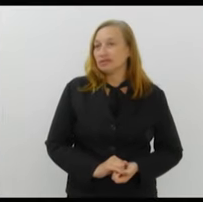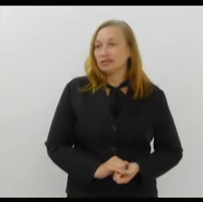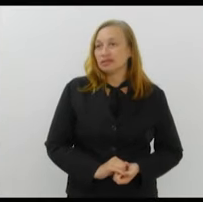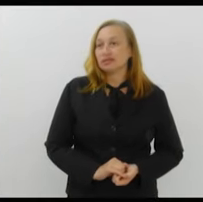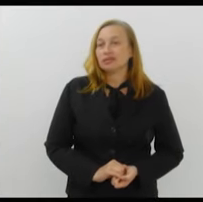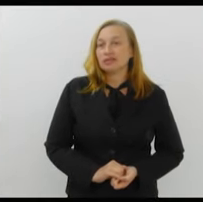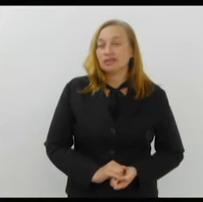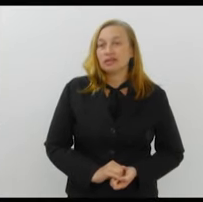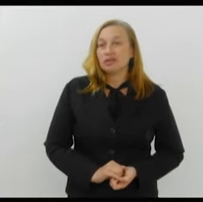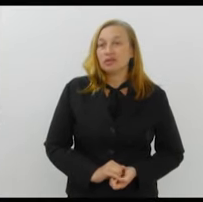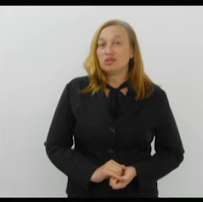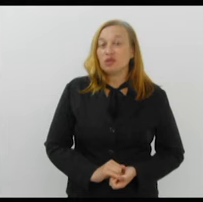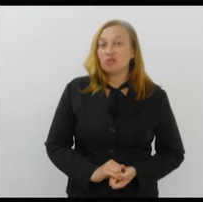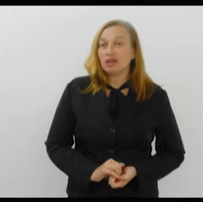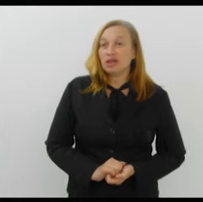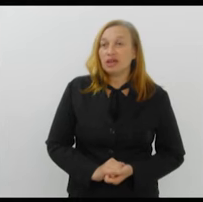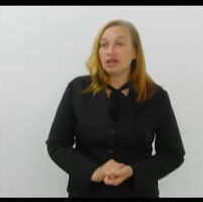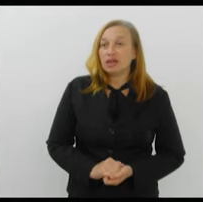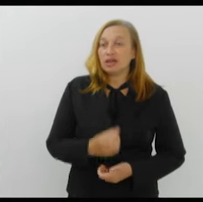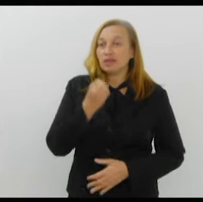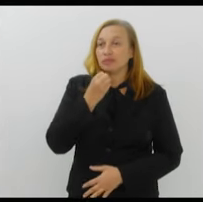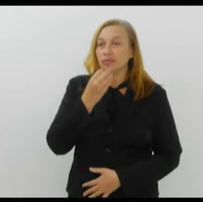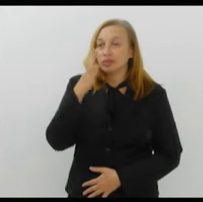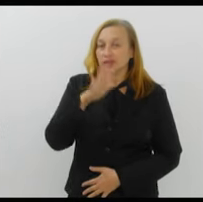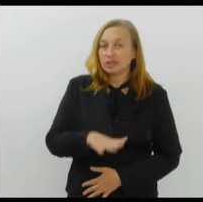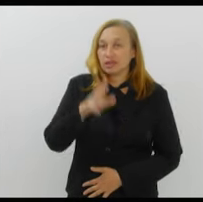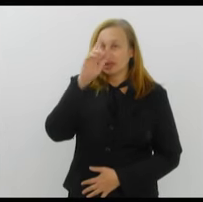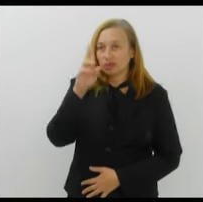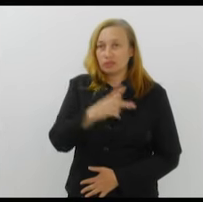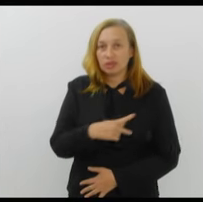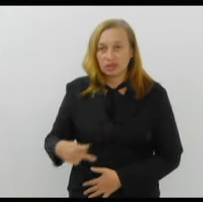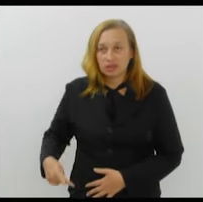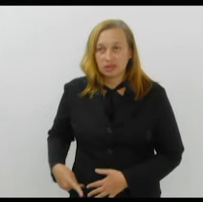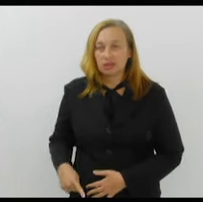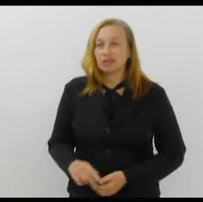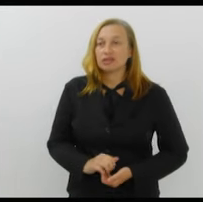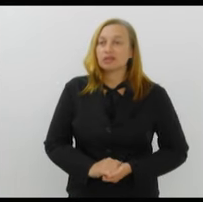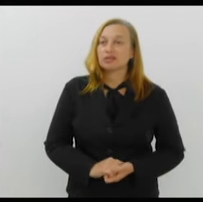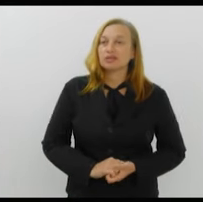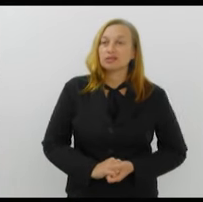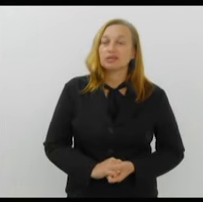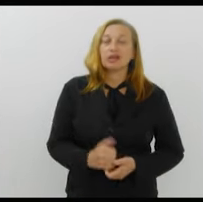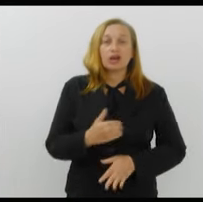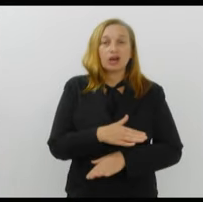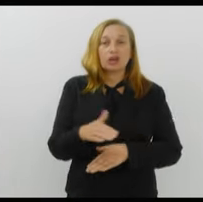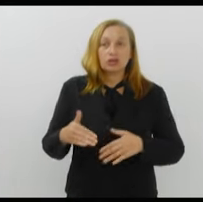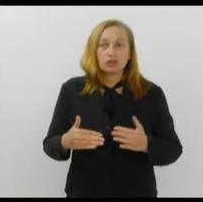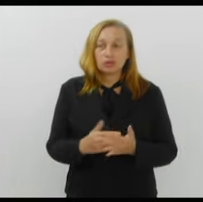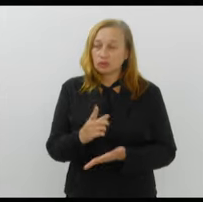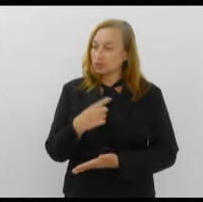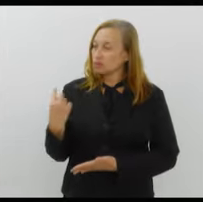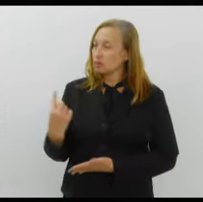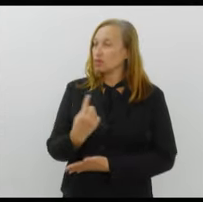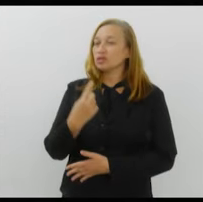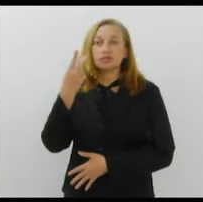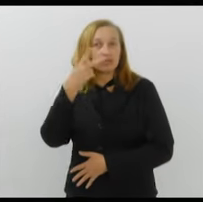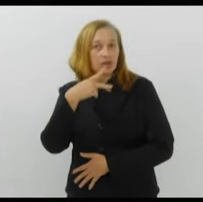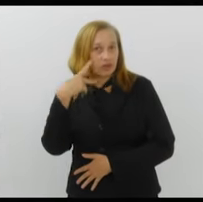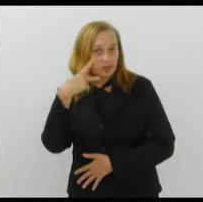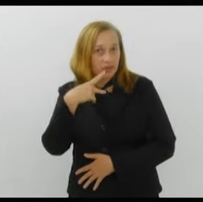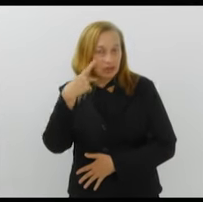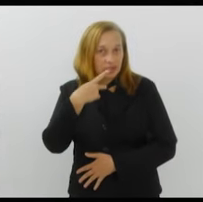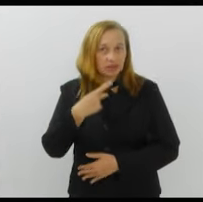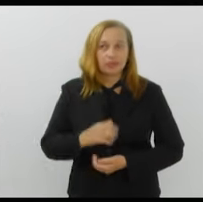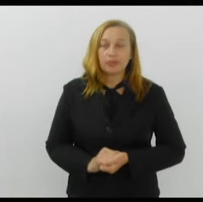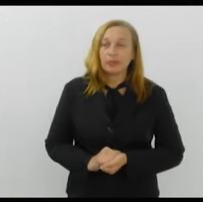Boa tarde, senhor presidente. Boa tarde a todos os nobres parlamentares, a